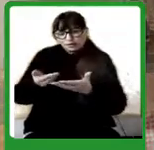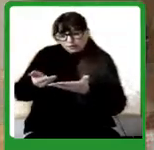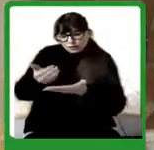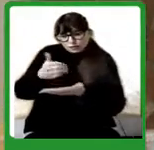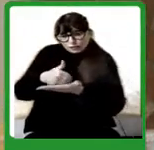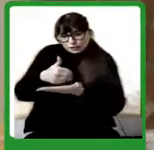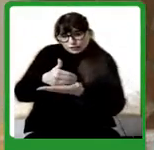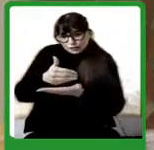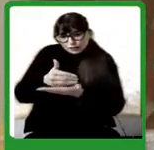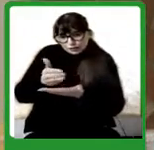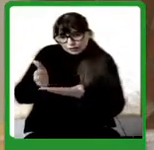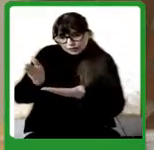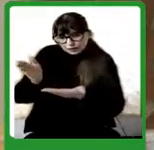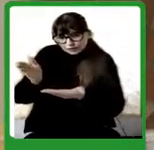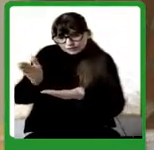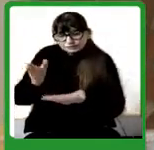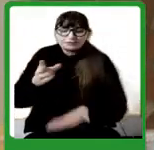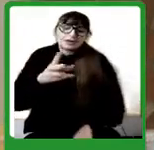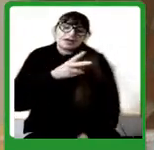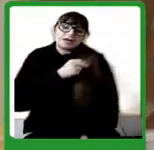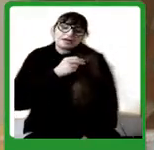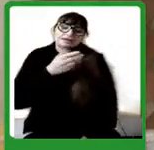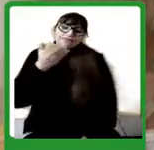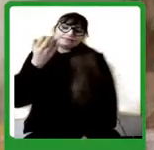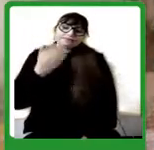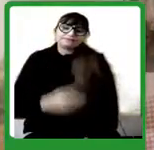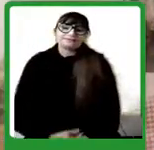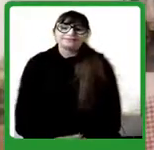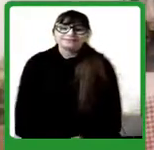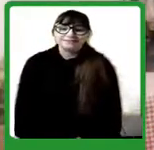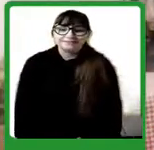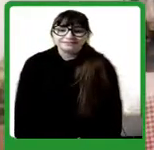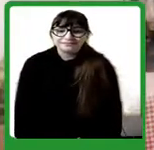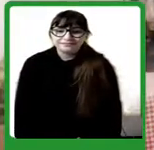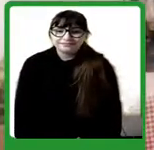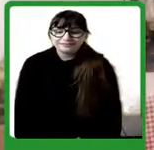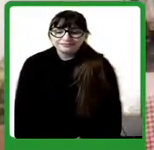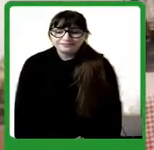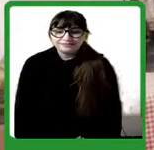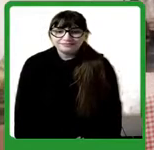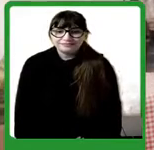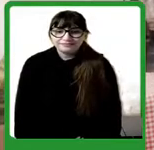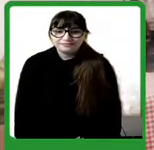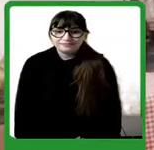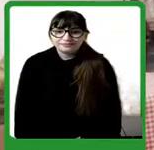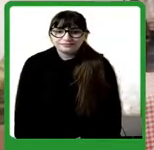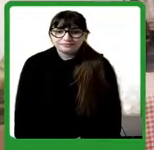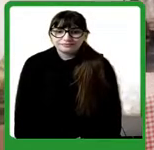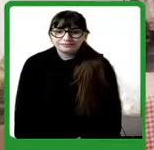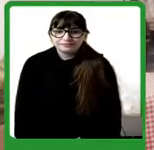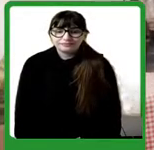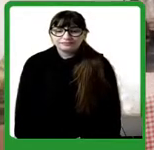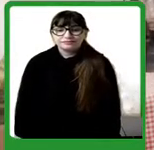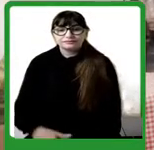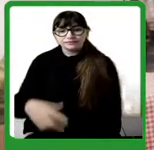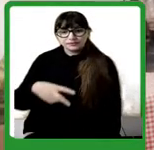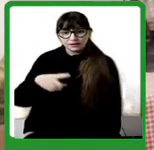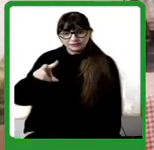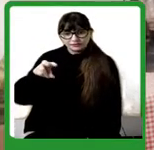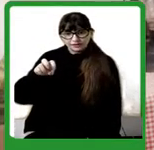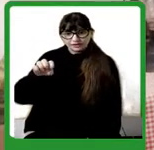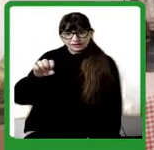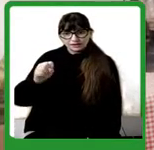Deus do céu. Vamos ver o que mais. Quem mais tá comentando aí? Vanessa Negrini, bate em conta as diferenças